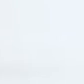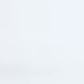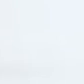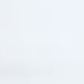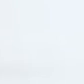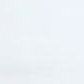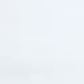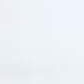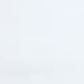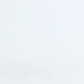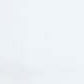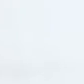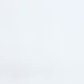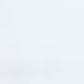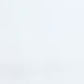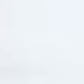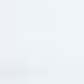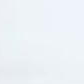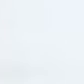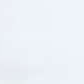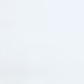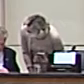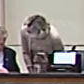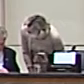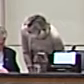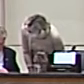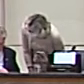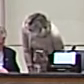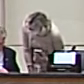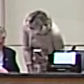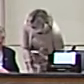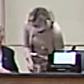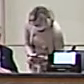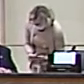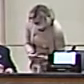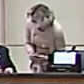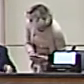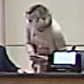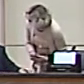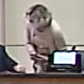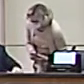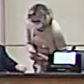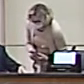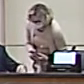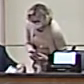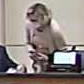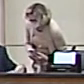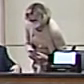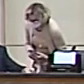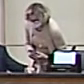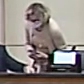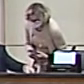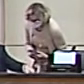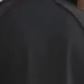outro projeto aprovado, de autoria do deputado Gessé Lopes, reconhece como atividades essenciais as feiras e